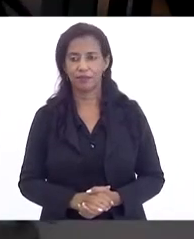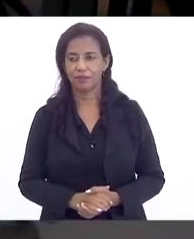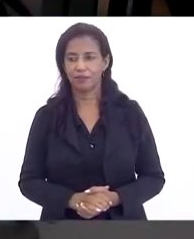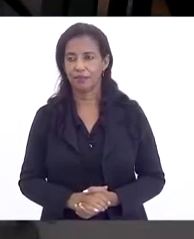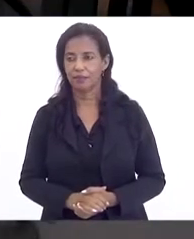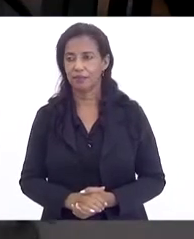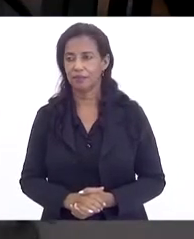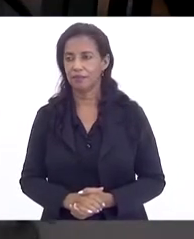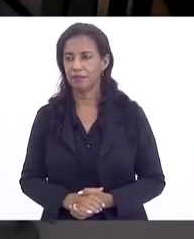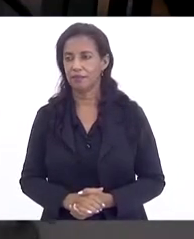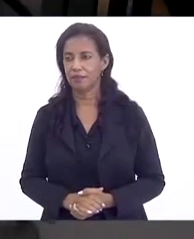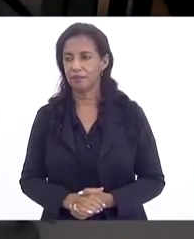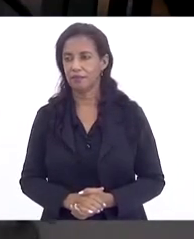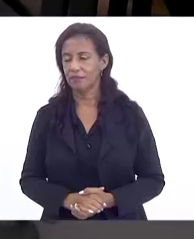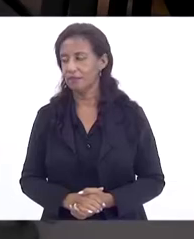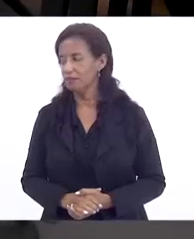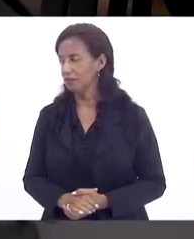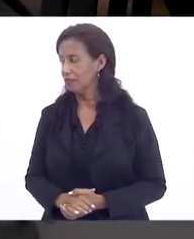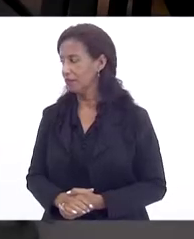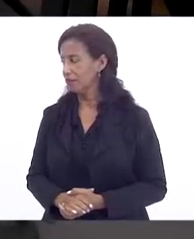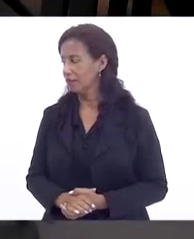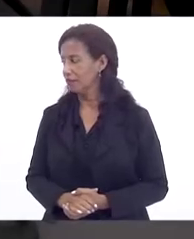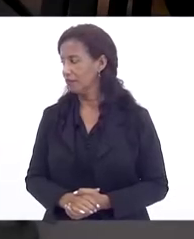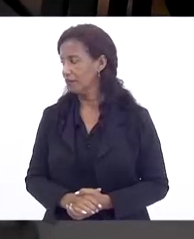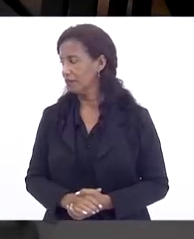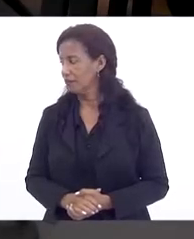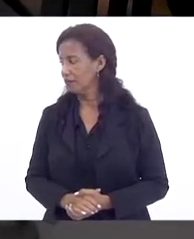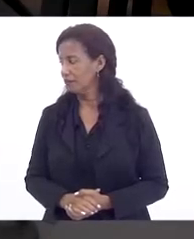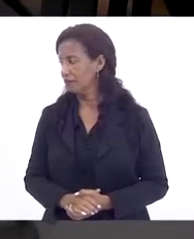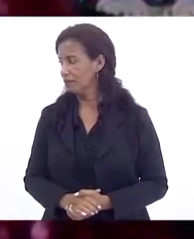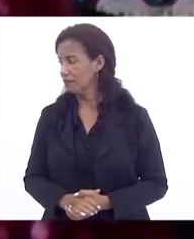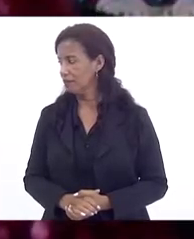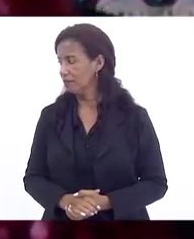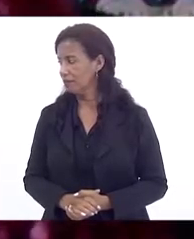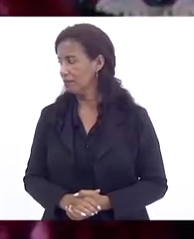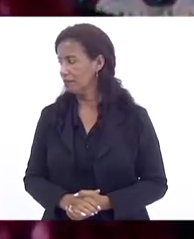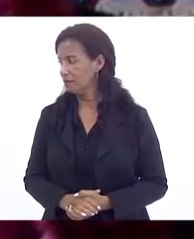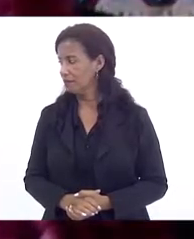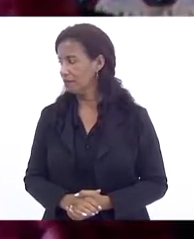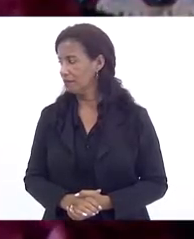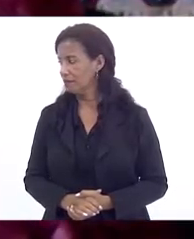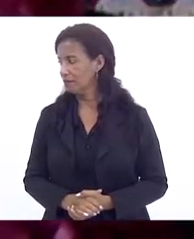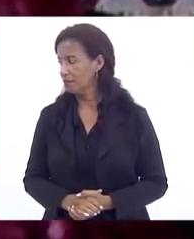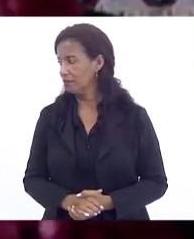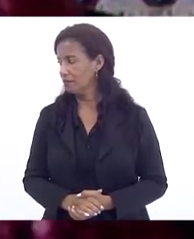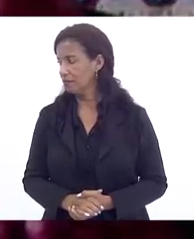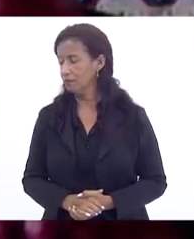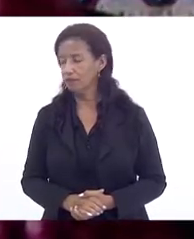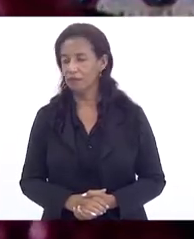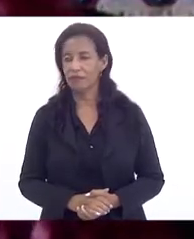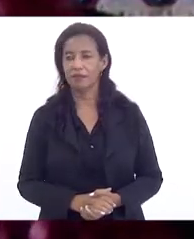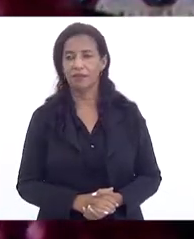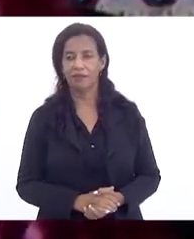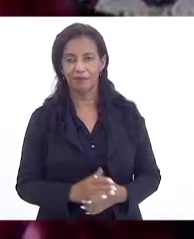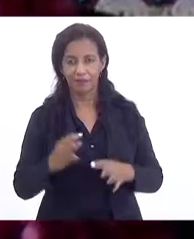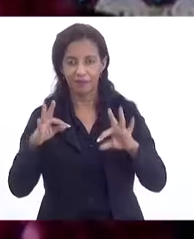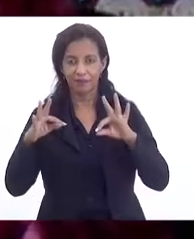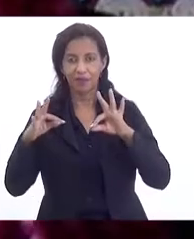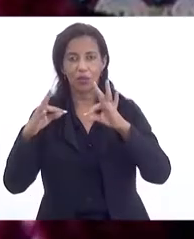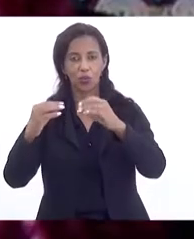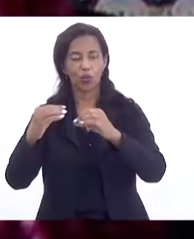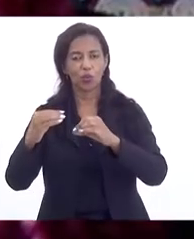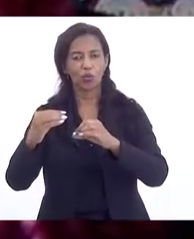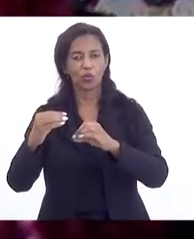presidente. Francisco. Só para corroborar, até porque drogas são todos os tipos